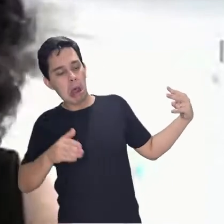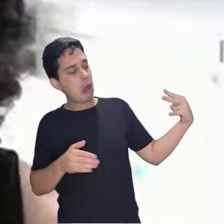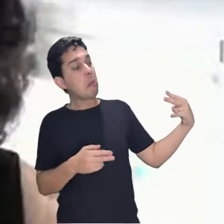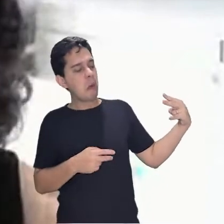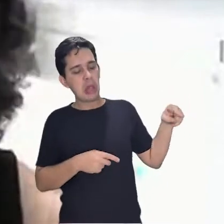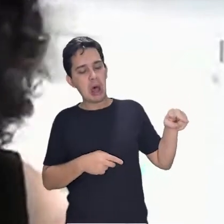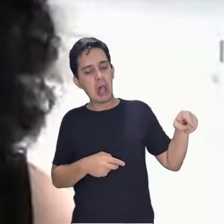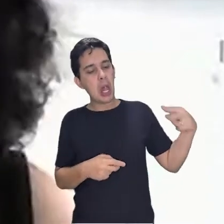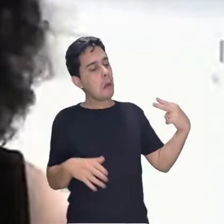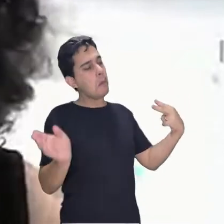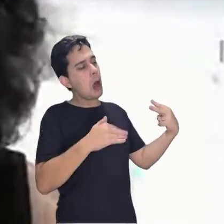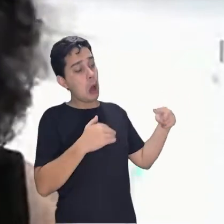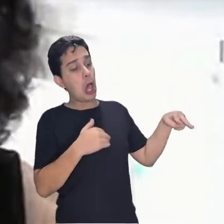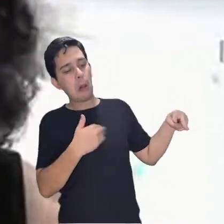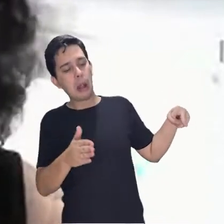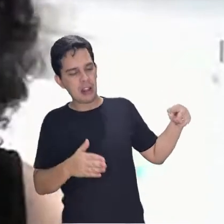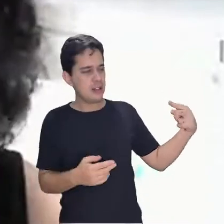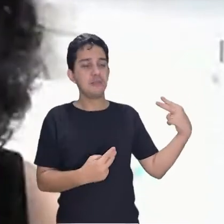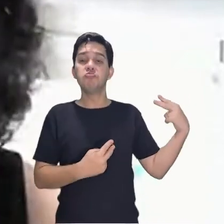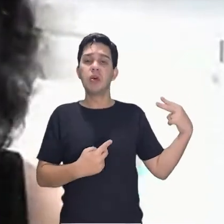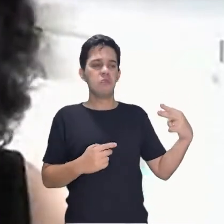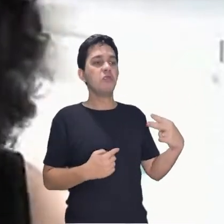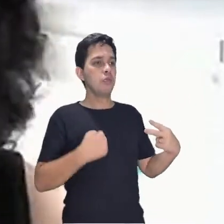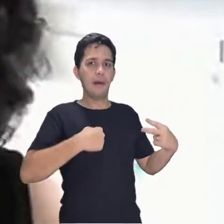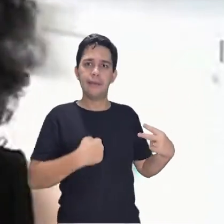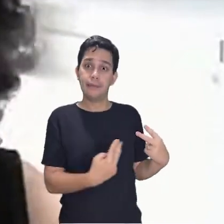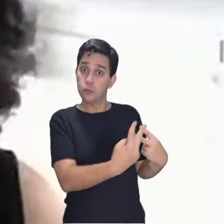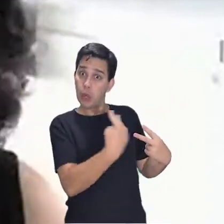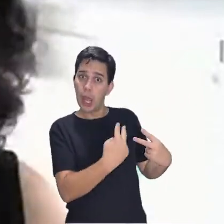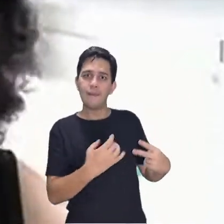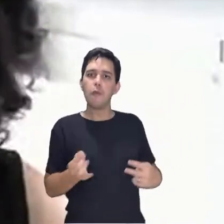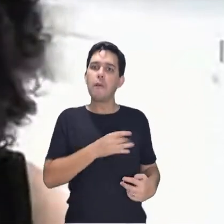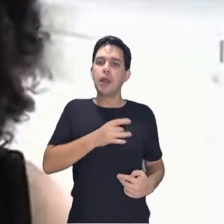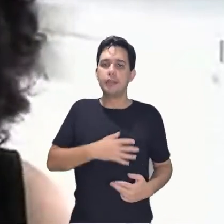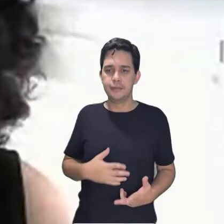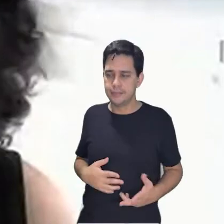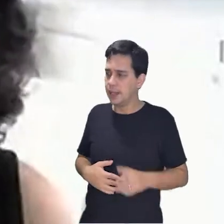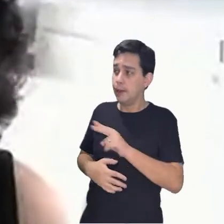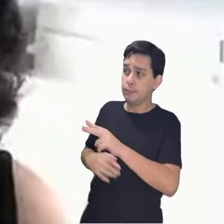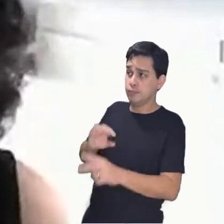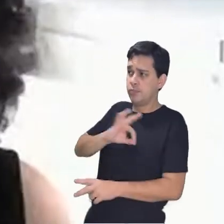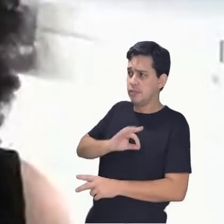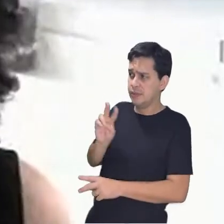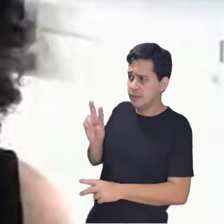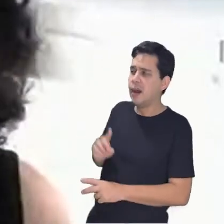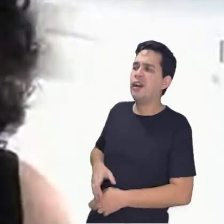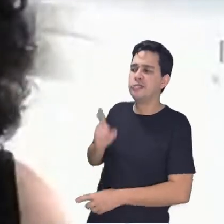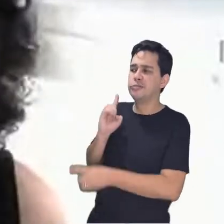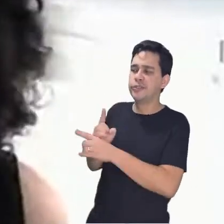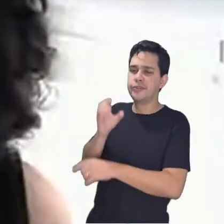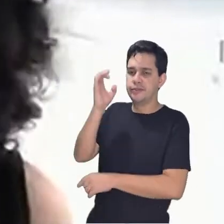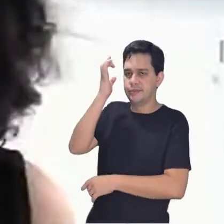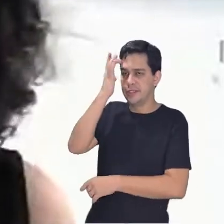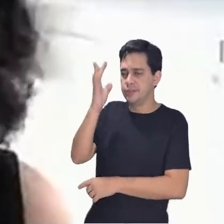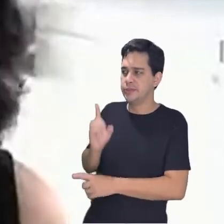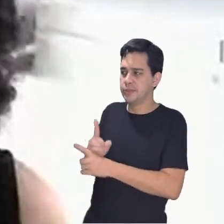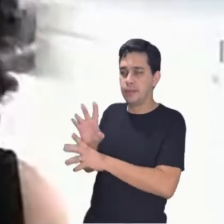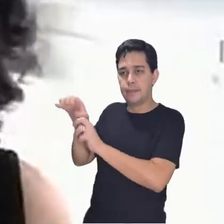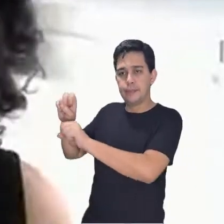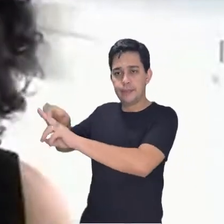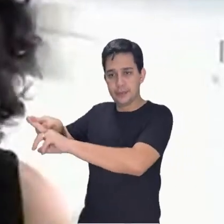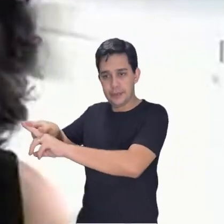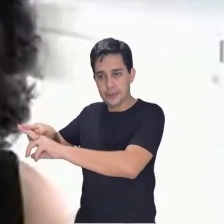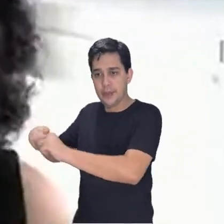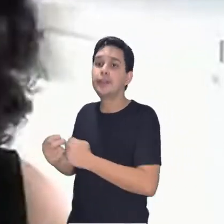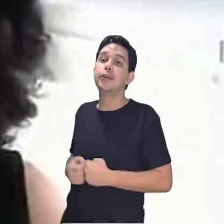para a identificação, tanto das vítimas como dos autores. Então, é importante que a população sempre participe, sempre divulgue, sempre faça chegar